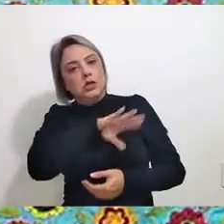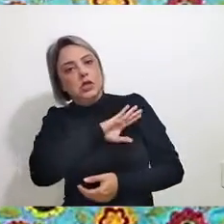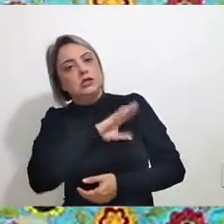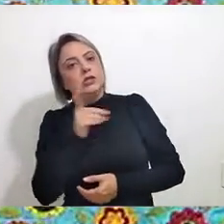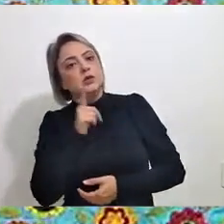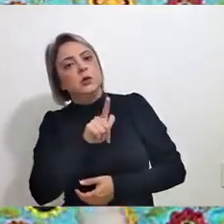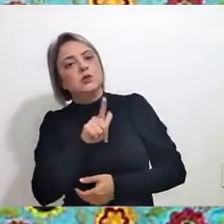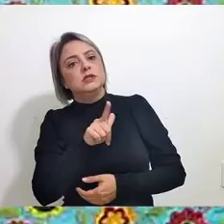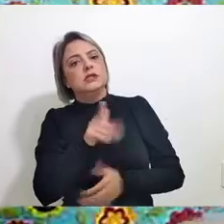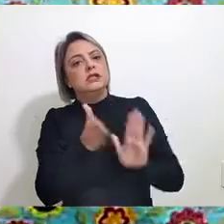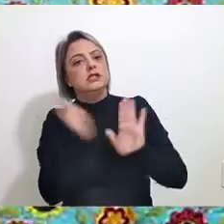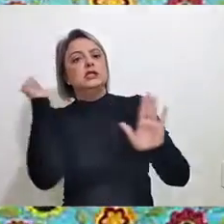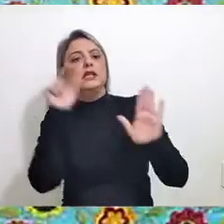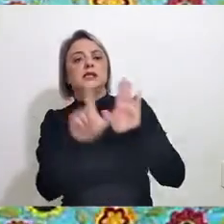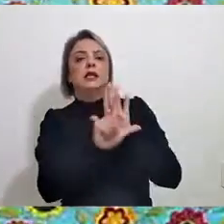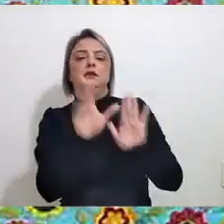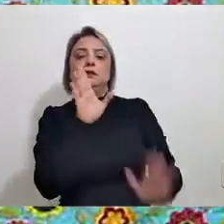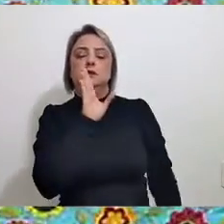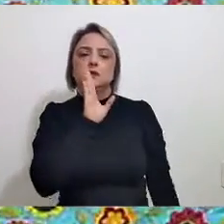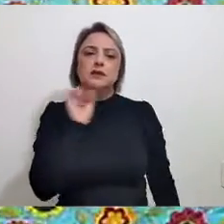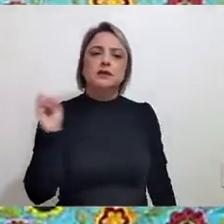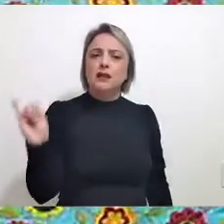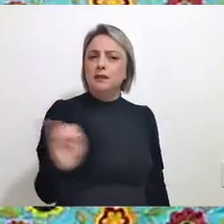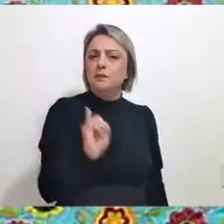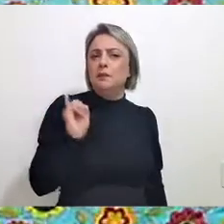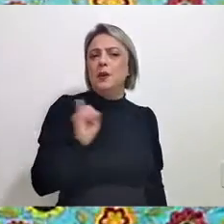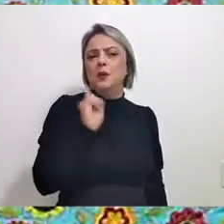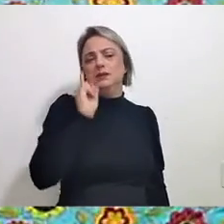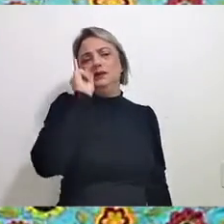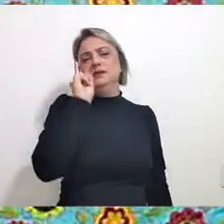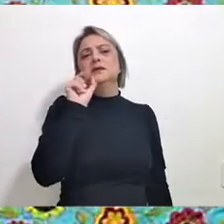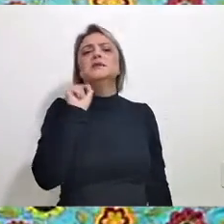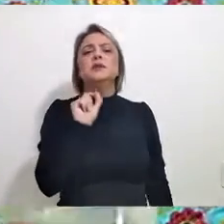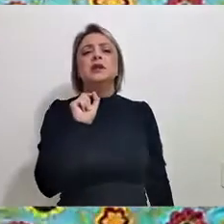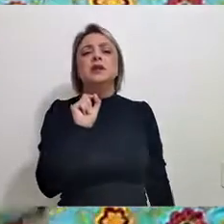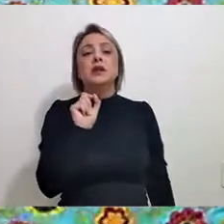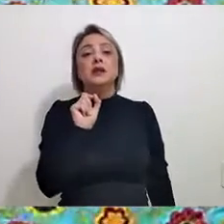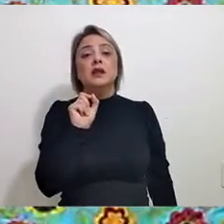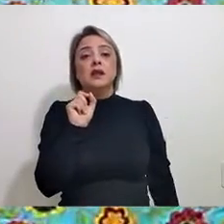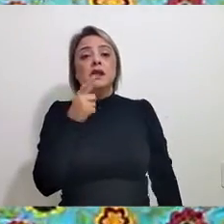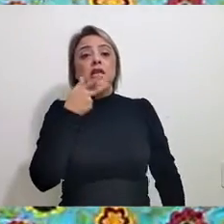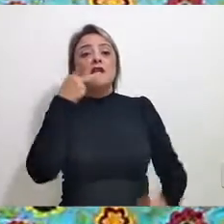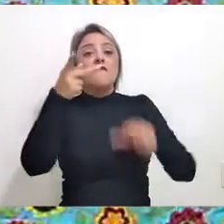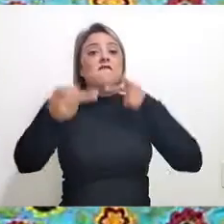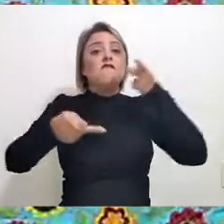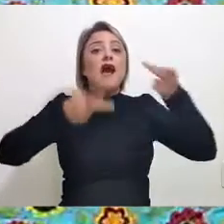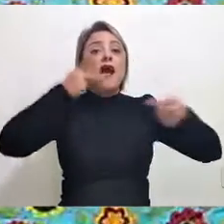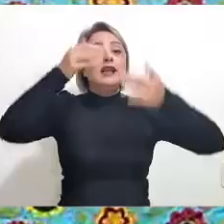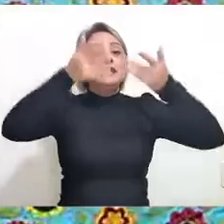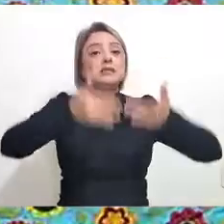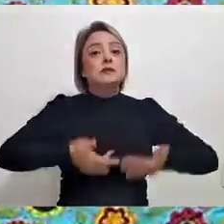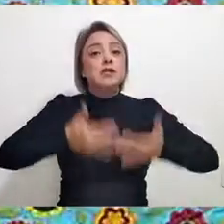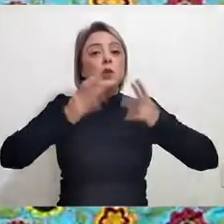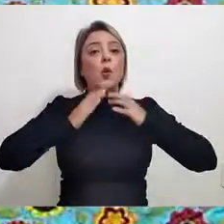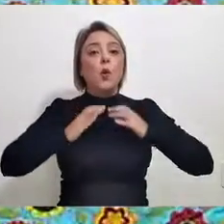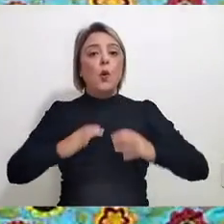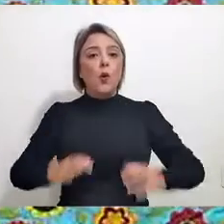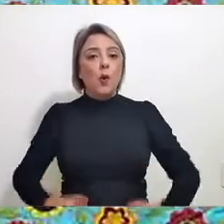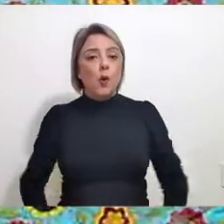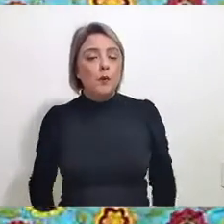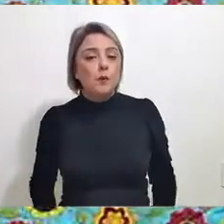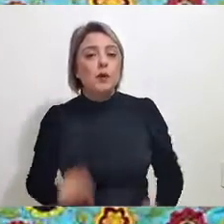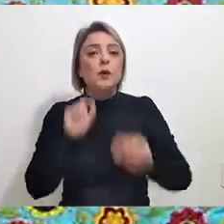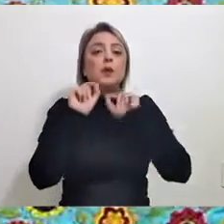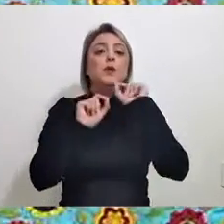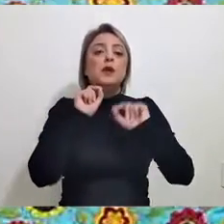bem colocou, ensinar a criança a fazer sexo, não é isso. É ensinar a criança que ela, né,